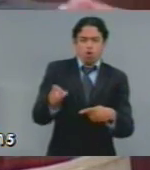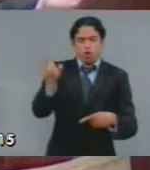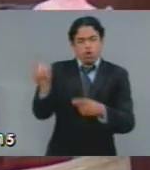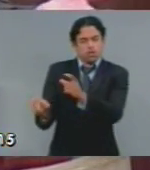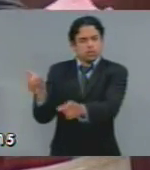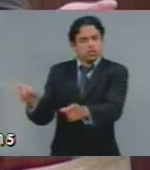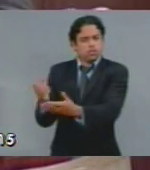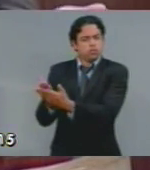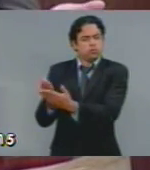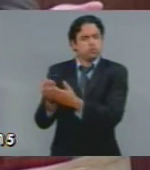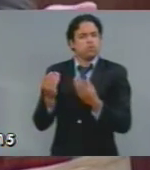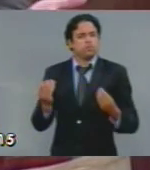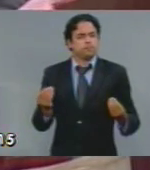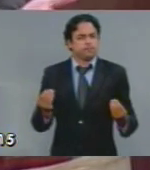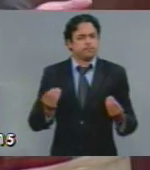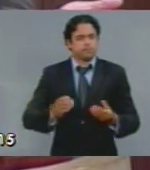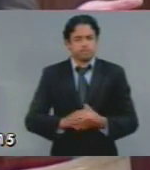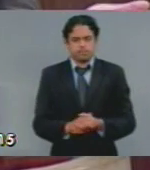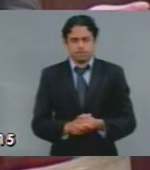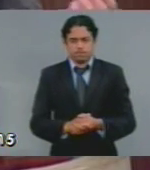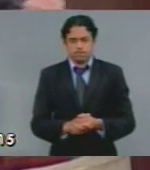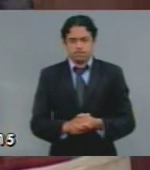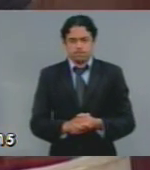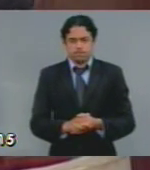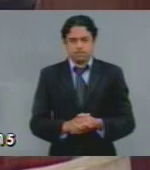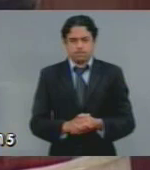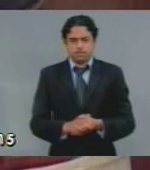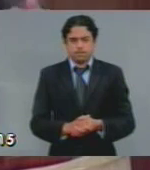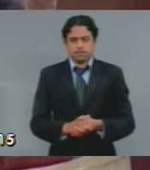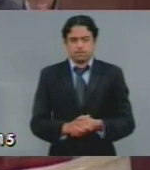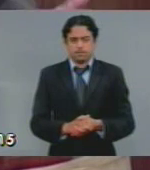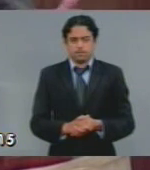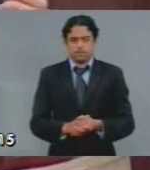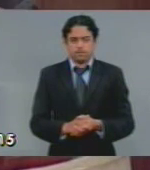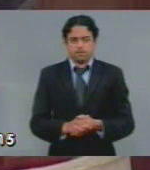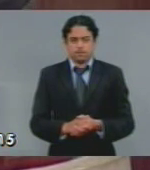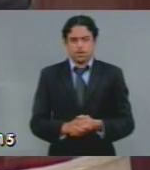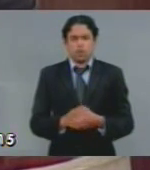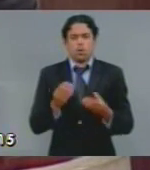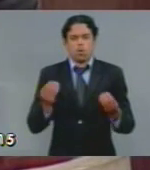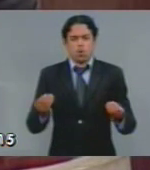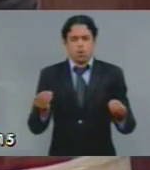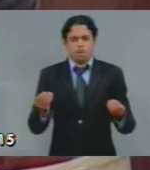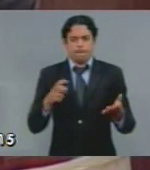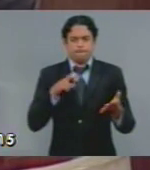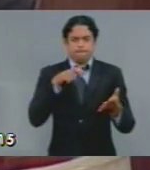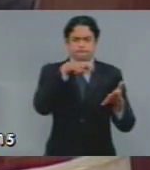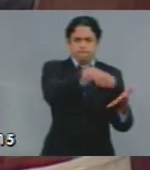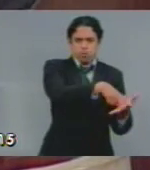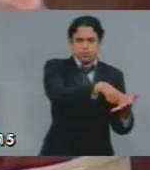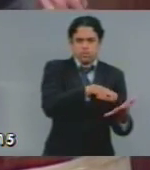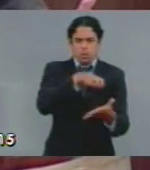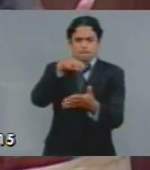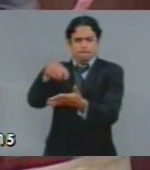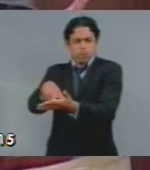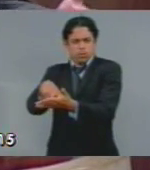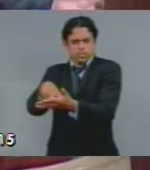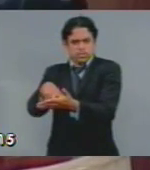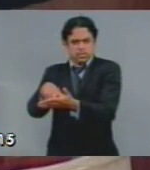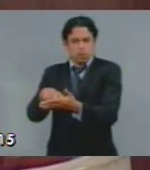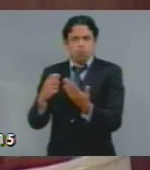De fato, há uma assimetria. 2 pesos, 2 medidas. Ou